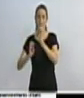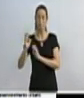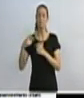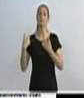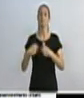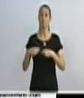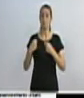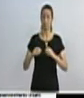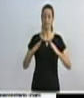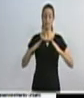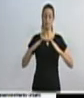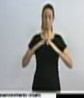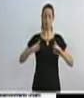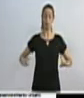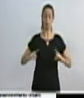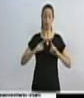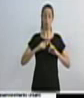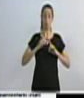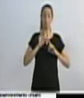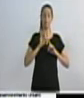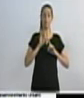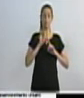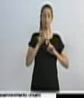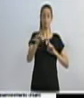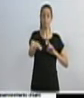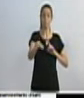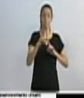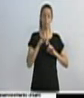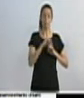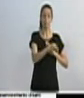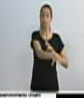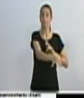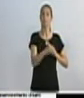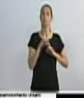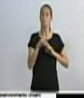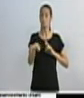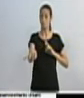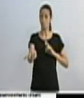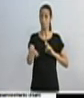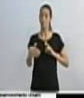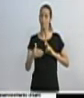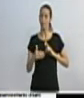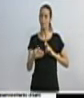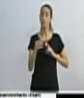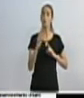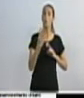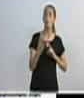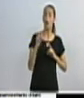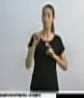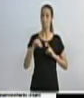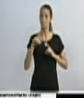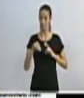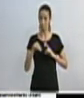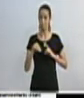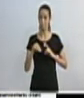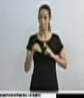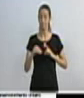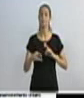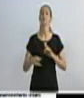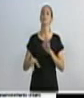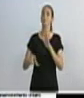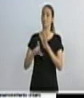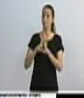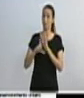recuo correspondente à altura da torre dividido por 5, mantendo o recuo mínimo de 4 metros. Redação dada pela Lei